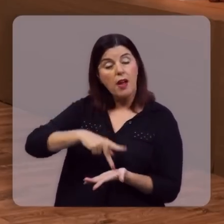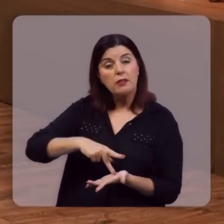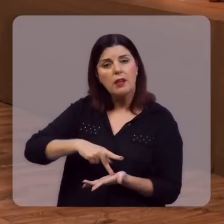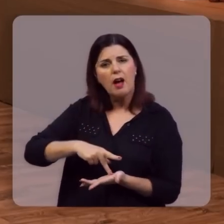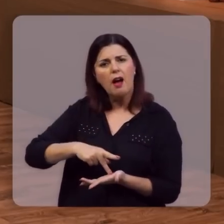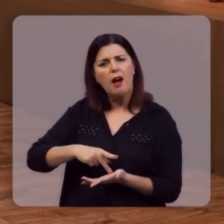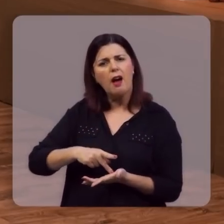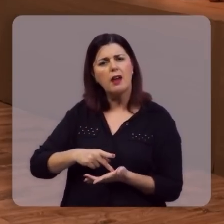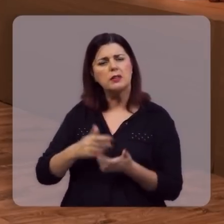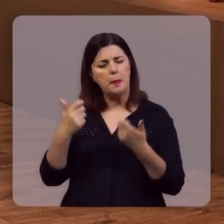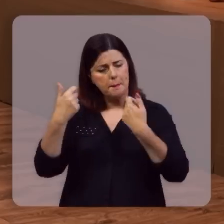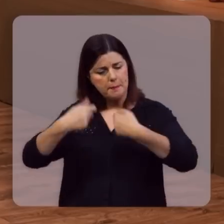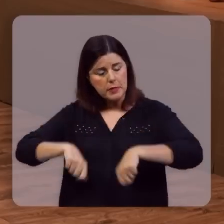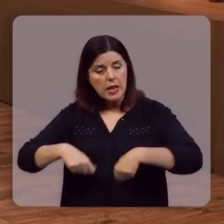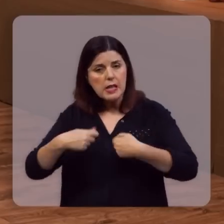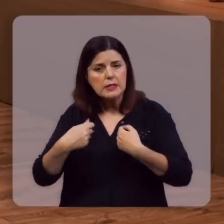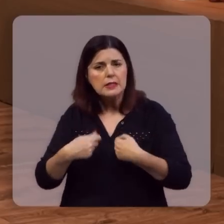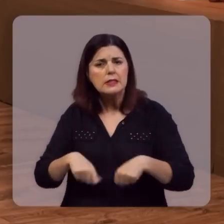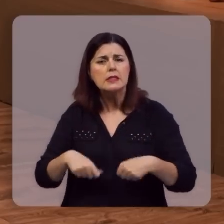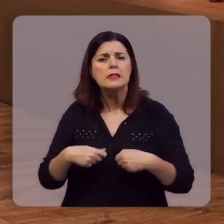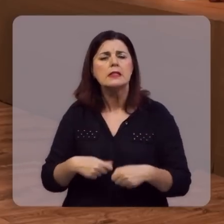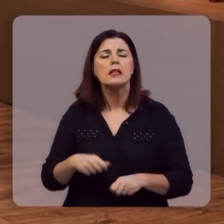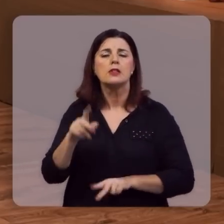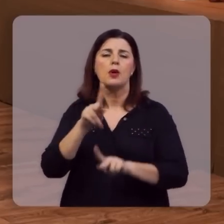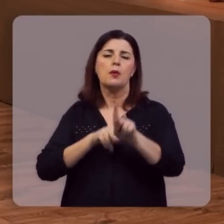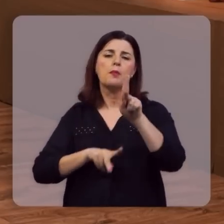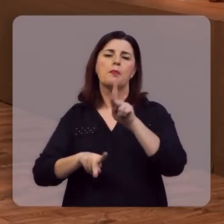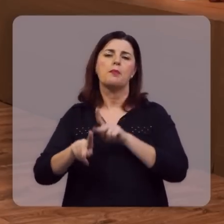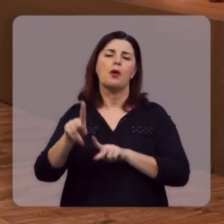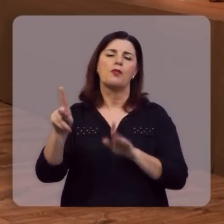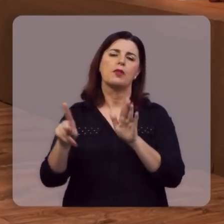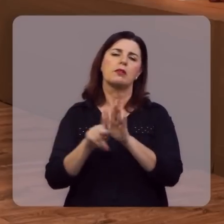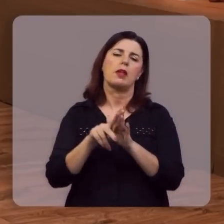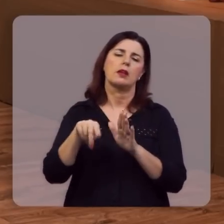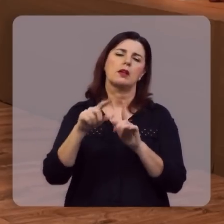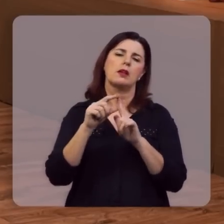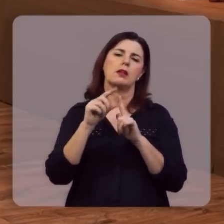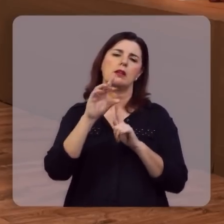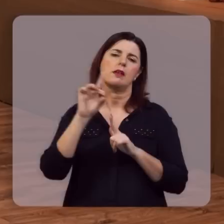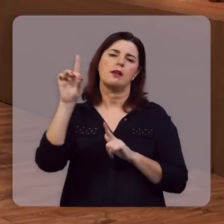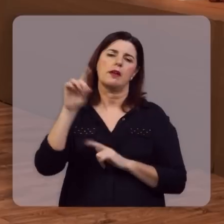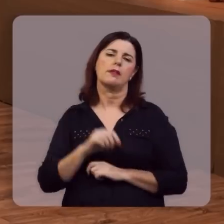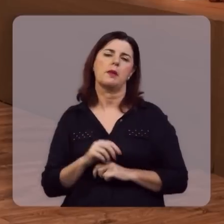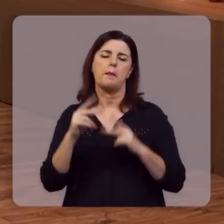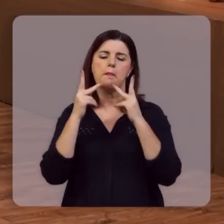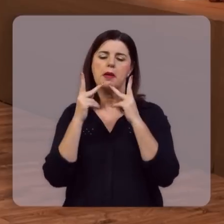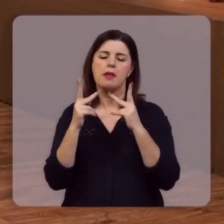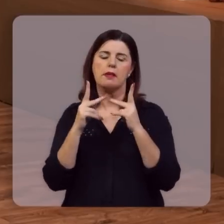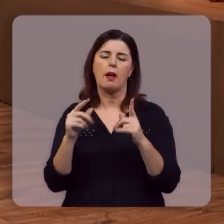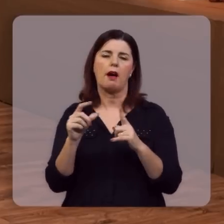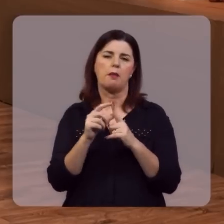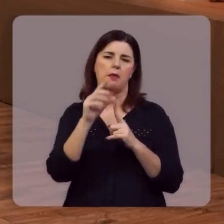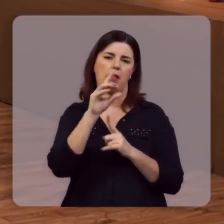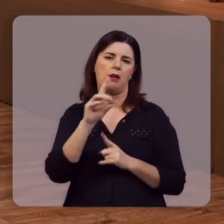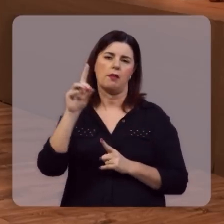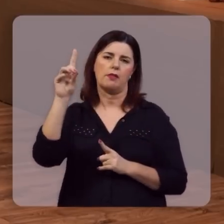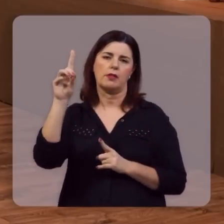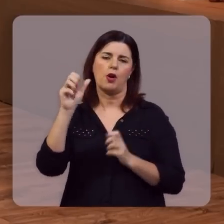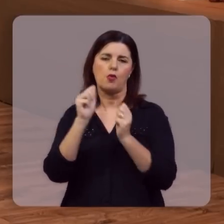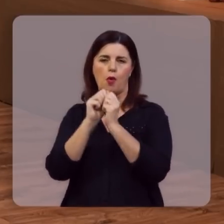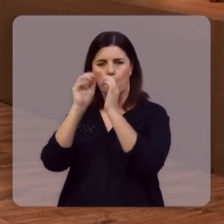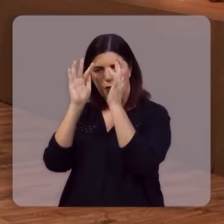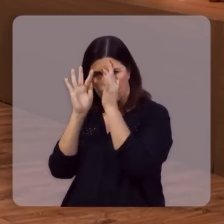a igreja precisa ser o povo deste livro e pregá-lo